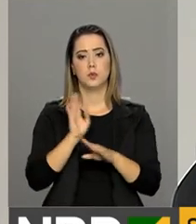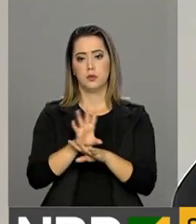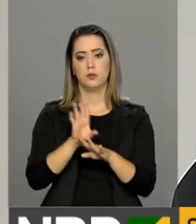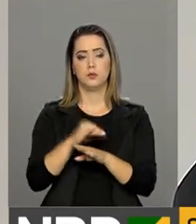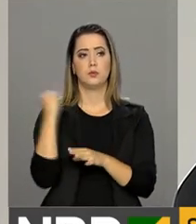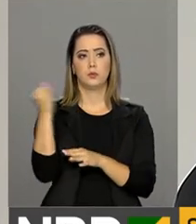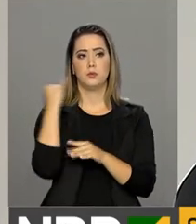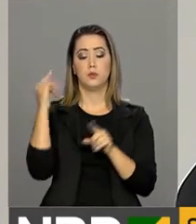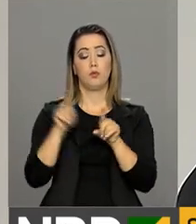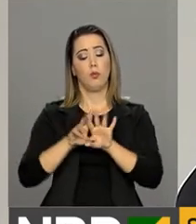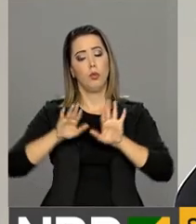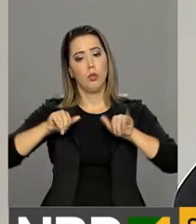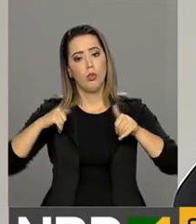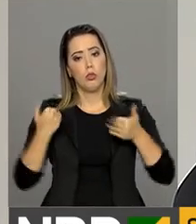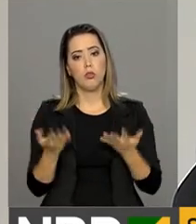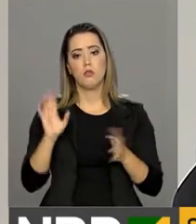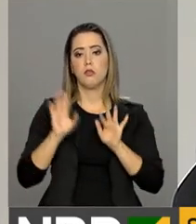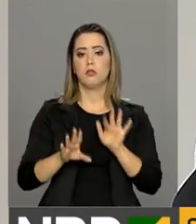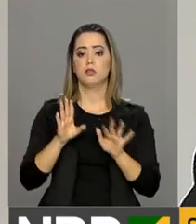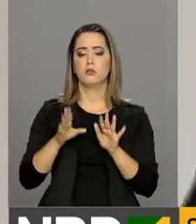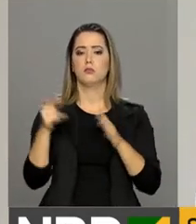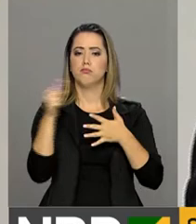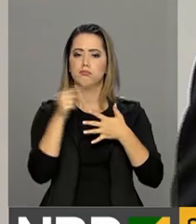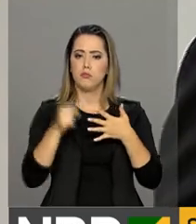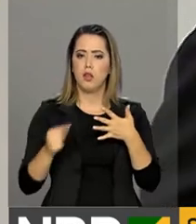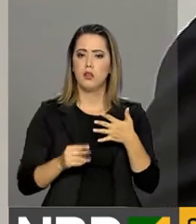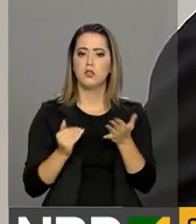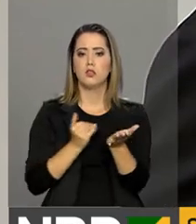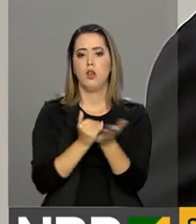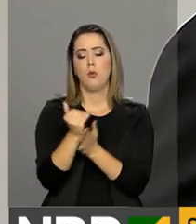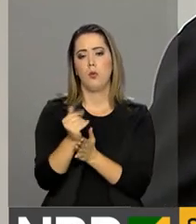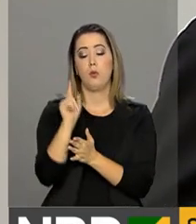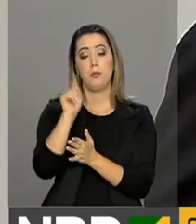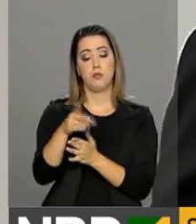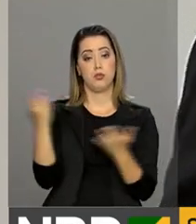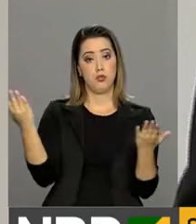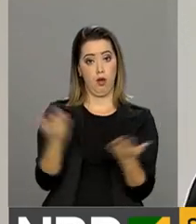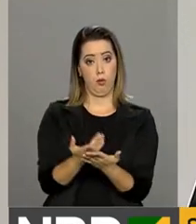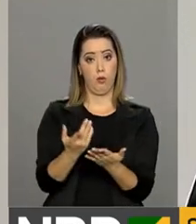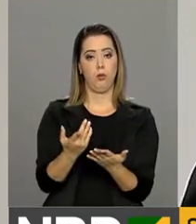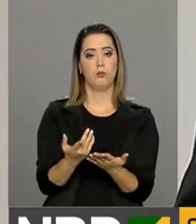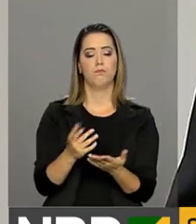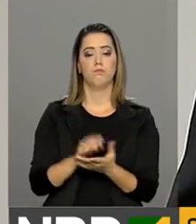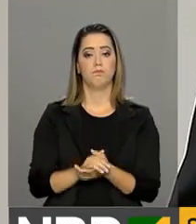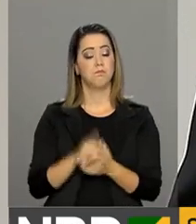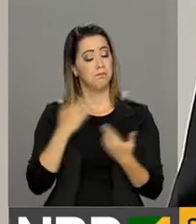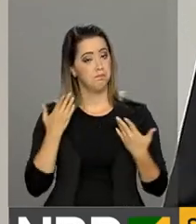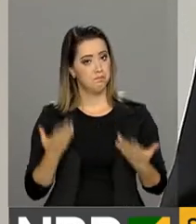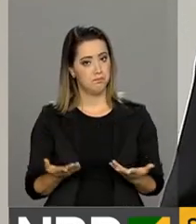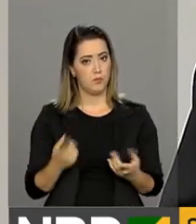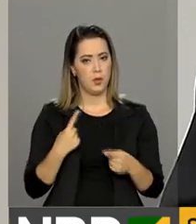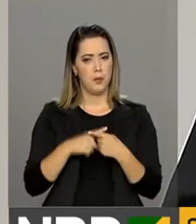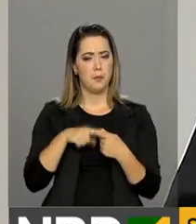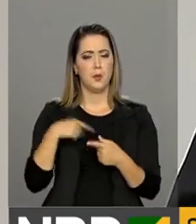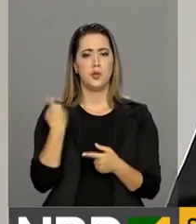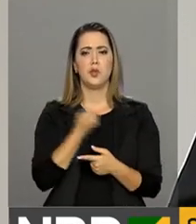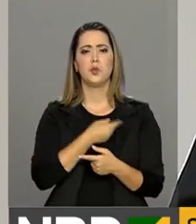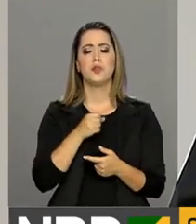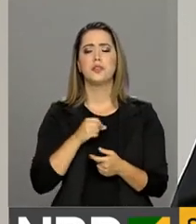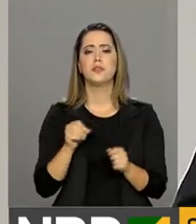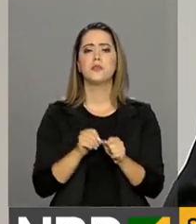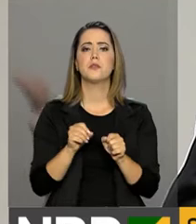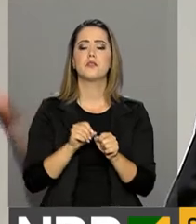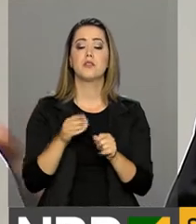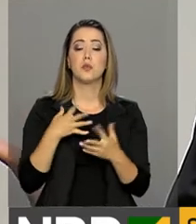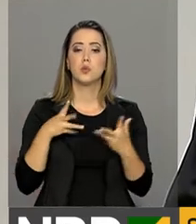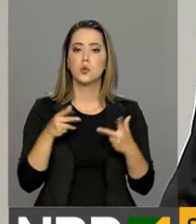é portanto muitas dessas medidas já entram em vigor desde maneira imediata de forma imediata e por que nós fizemos tudo isso